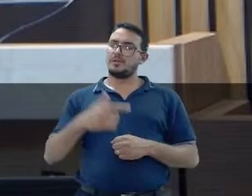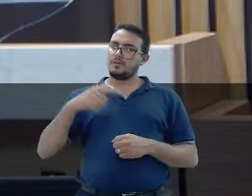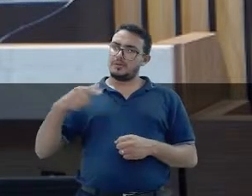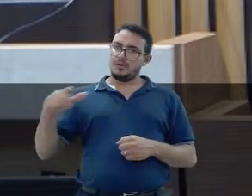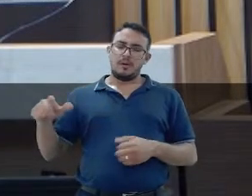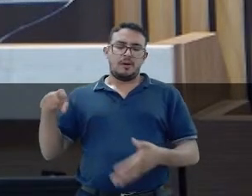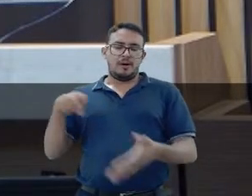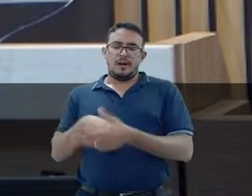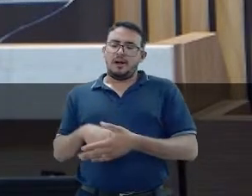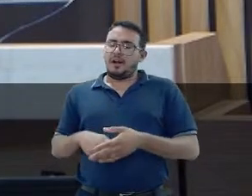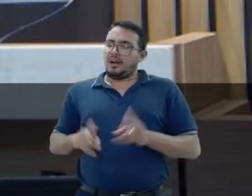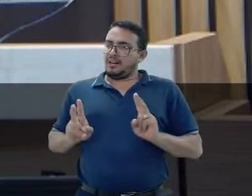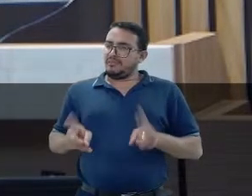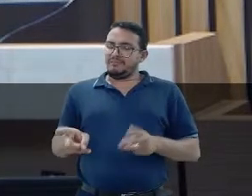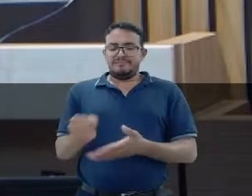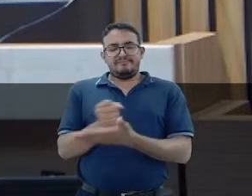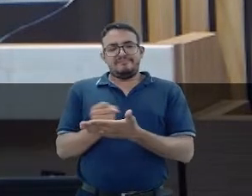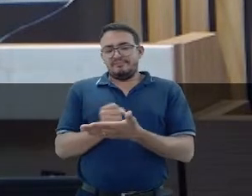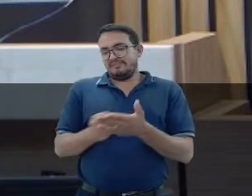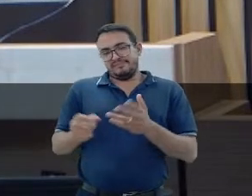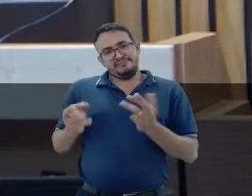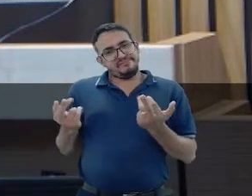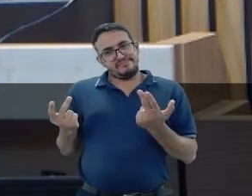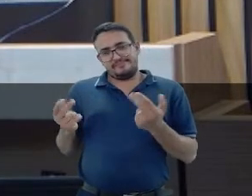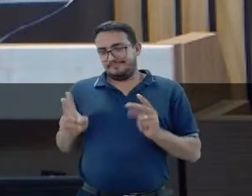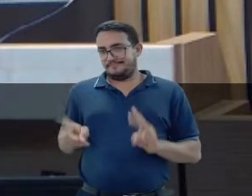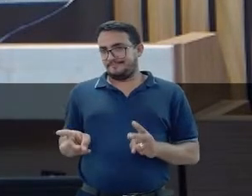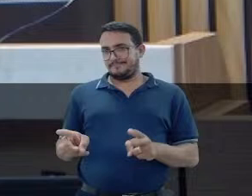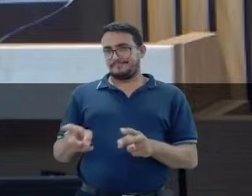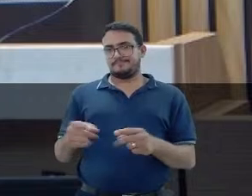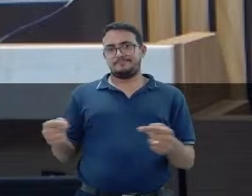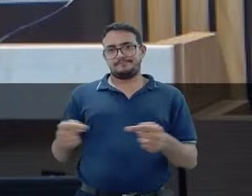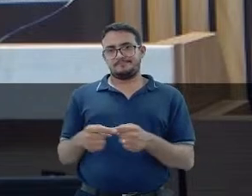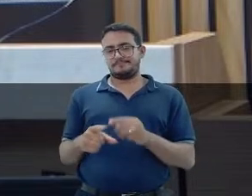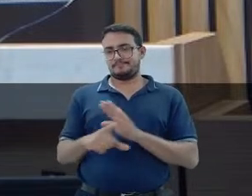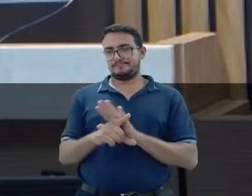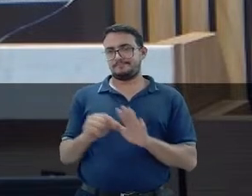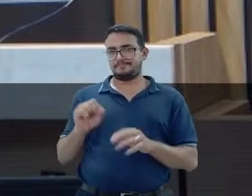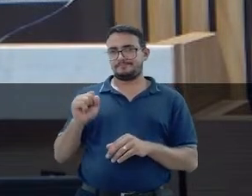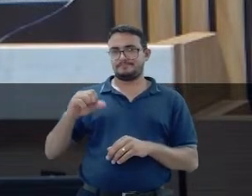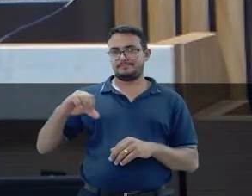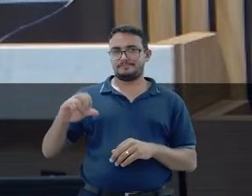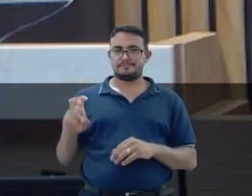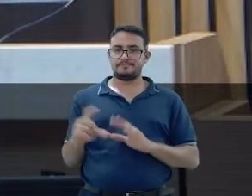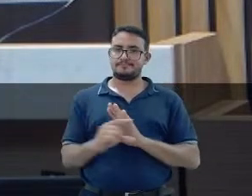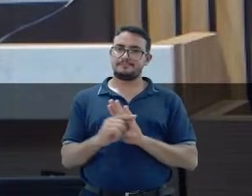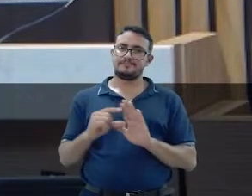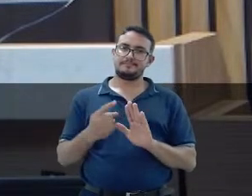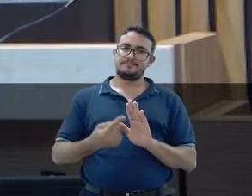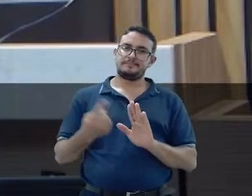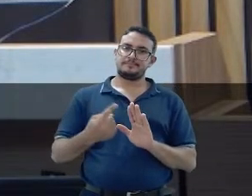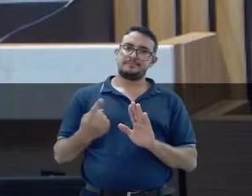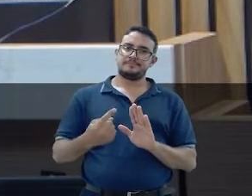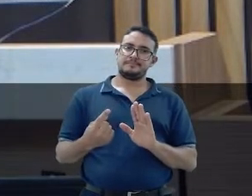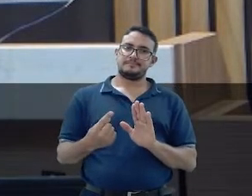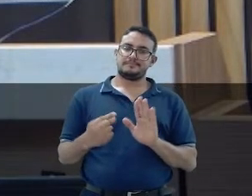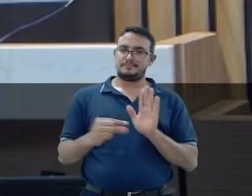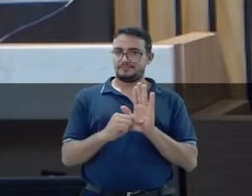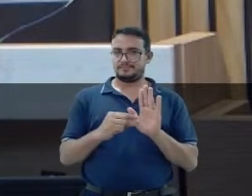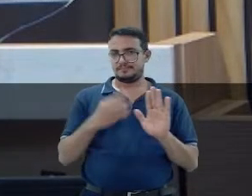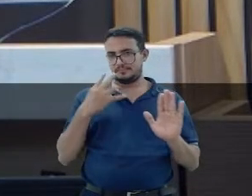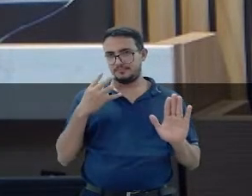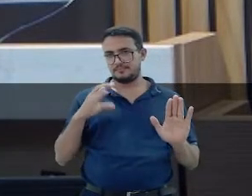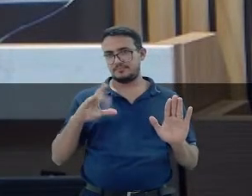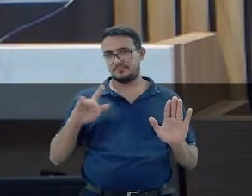mantendo a sentença por seus próprios fundamentos, nos termos do artigo 895, parágrafo 1º, inciso 4º da